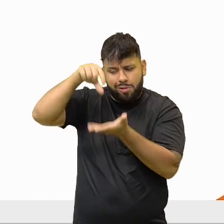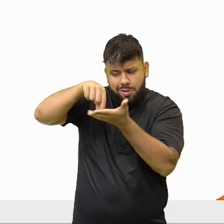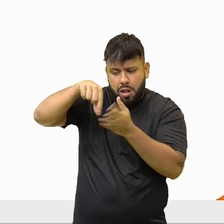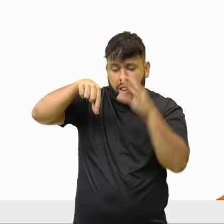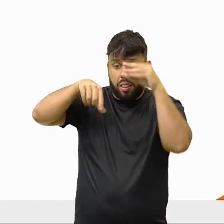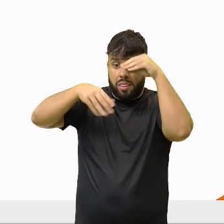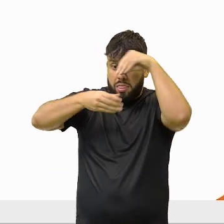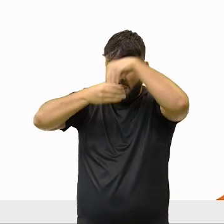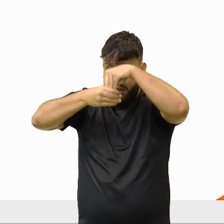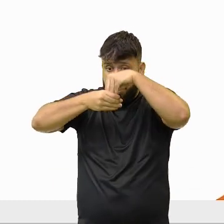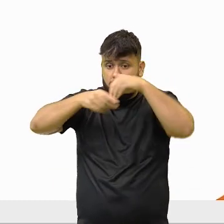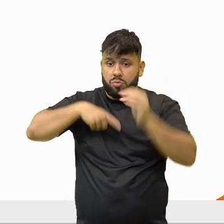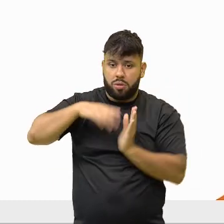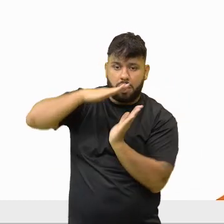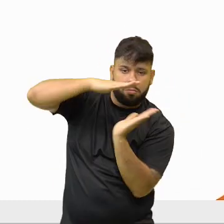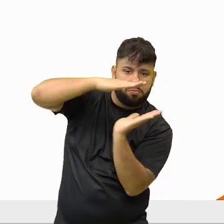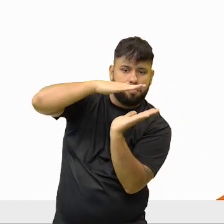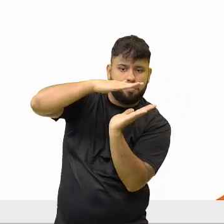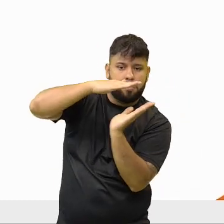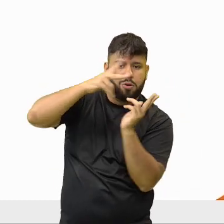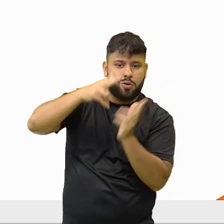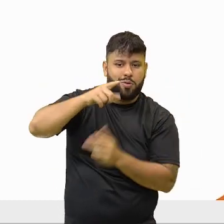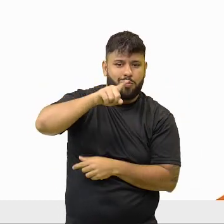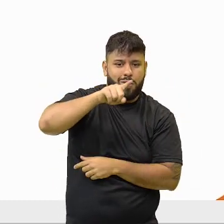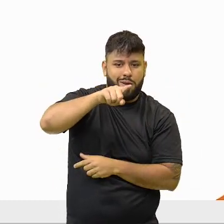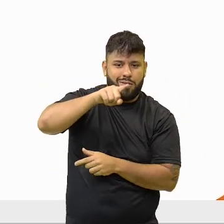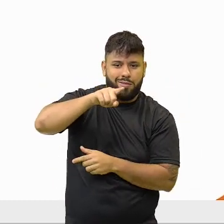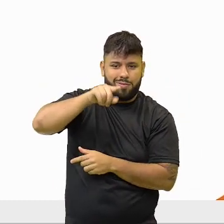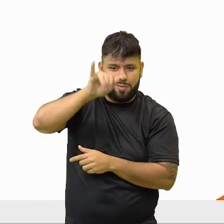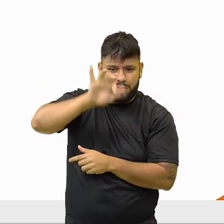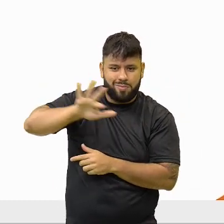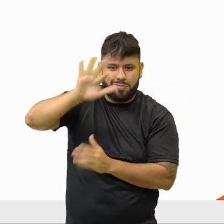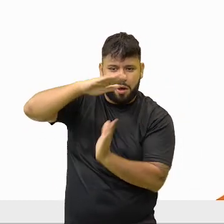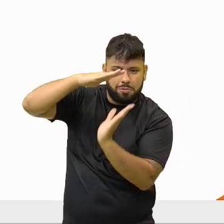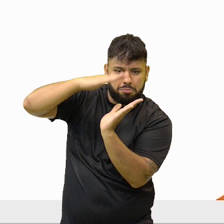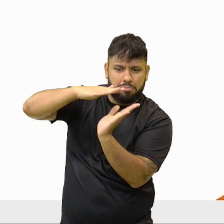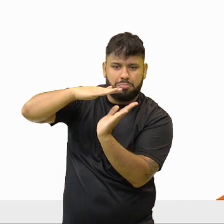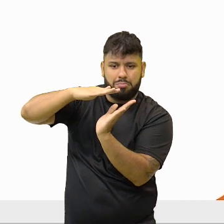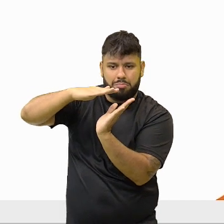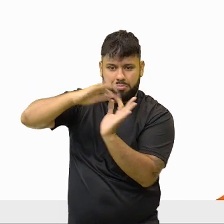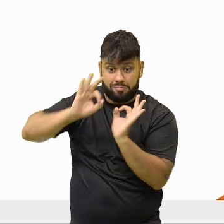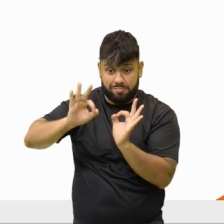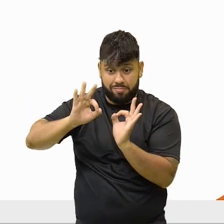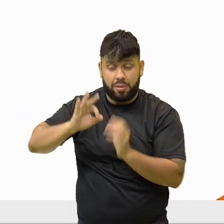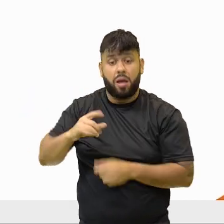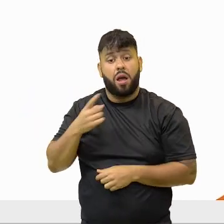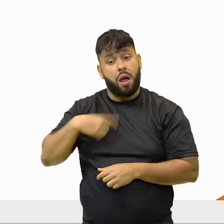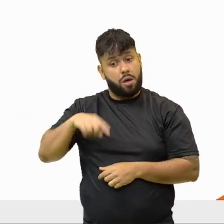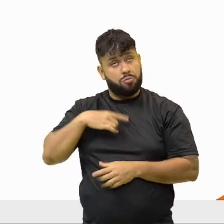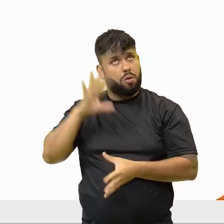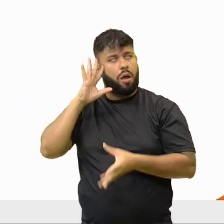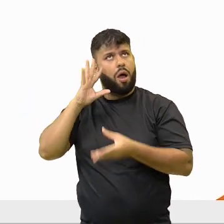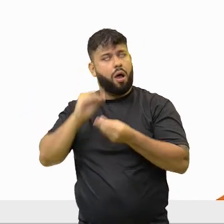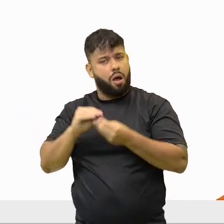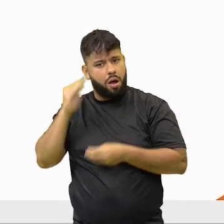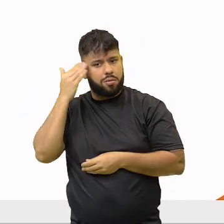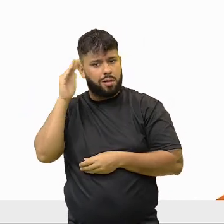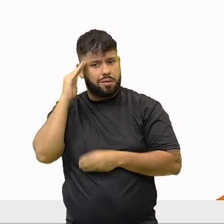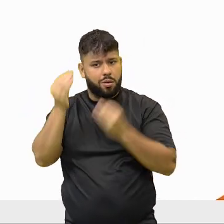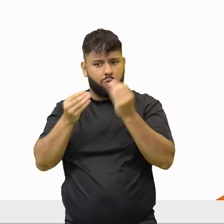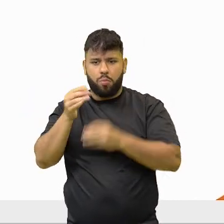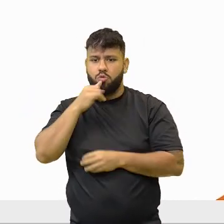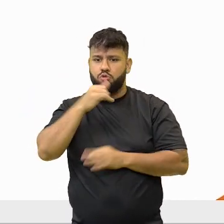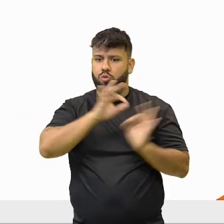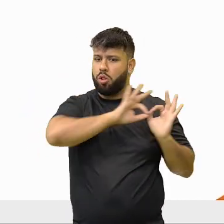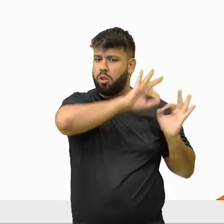colocadas paralelamente. No caso, nós estamos associando a descarga elétrica à descarga elétrica que